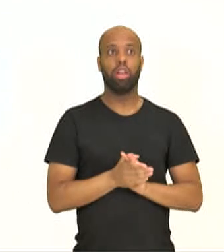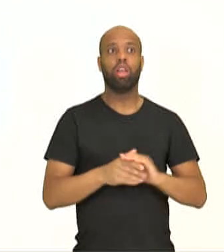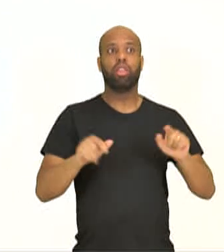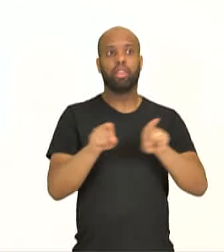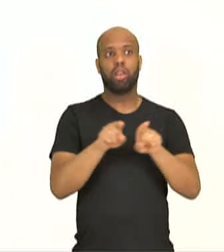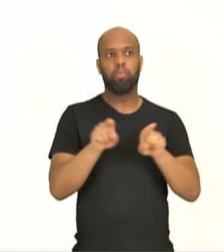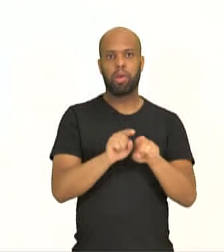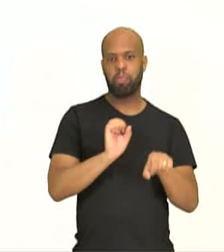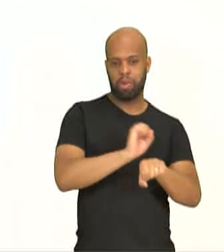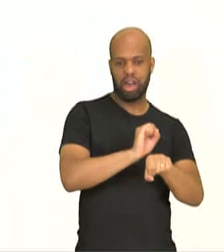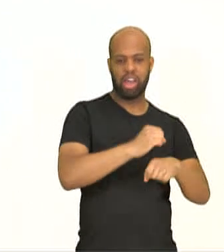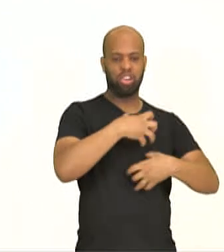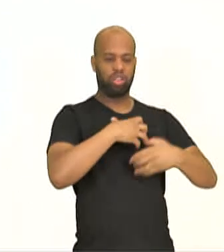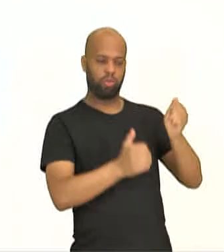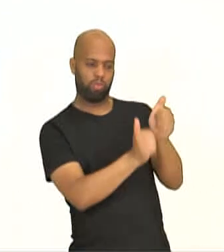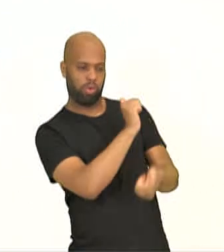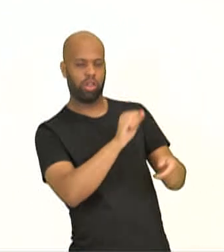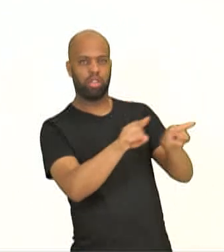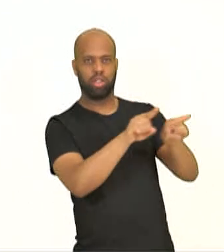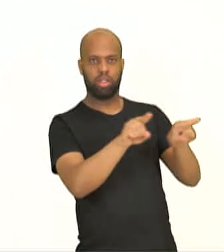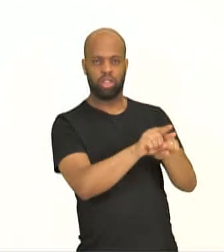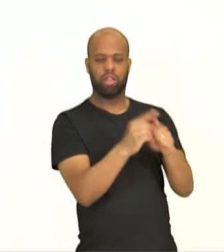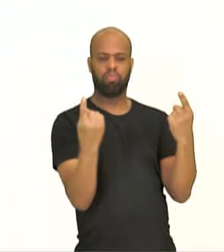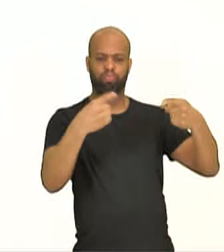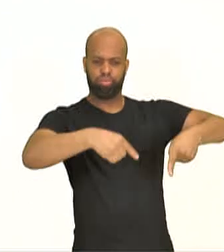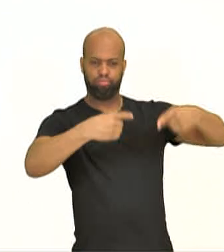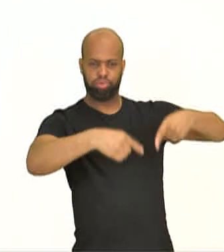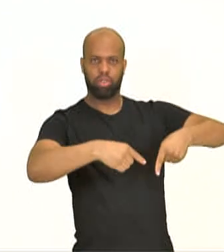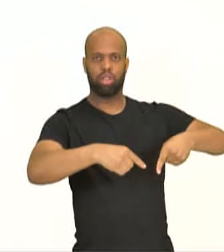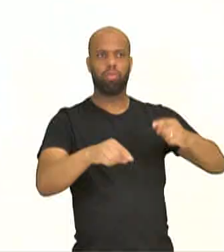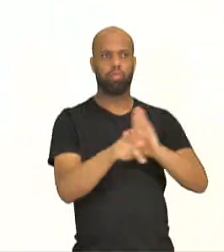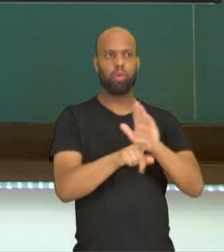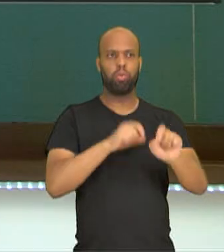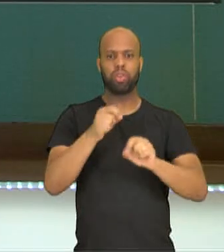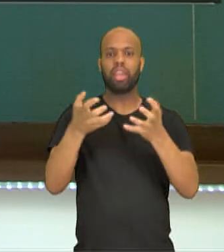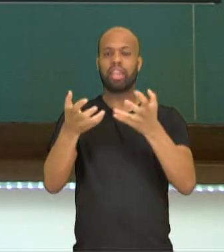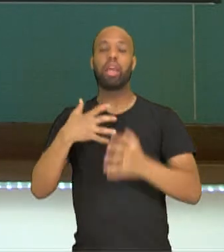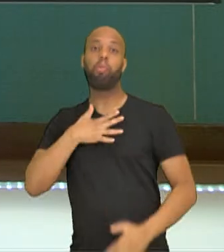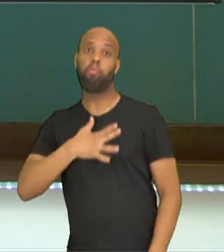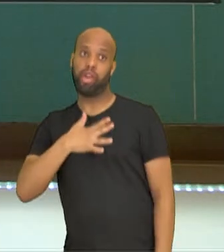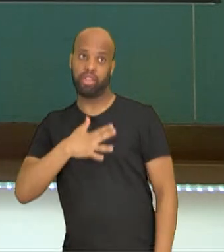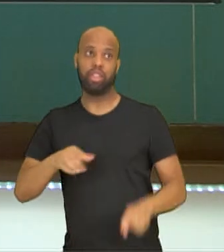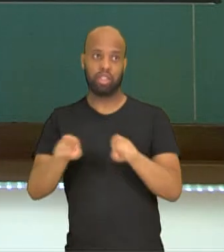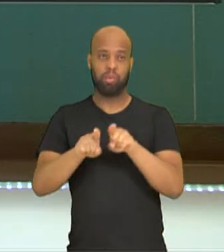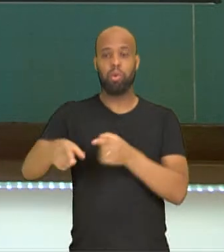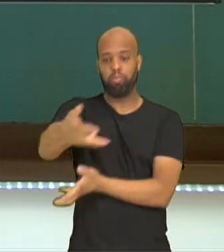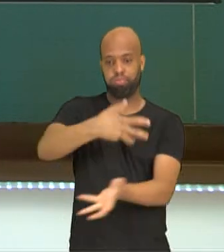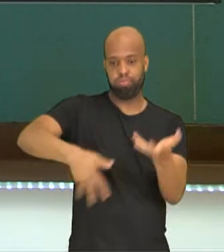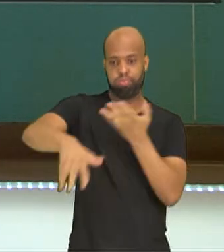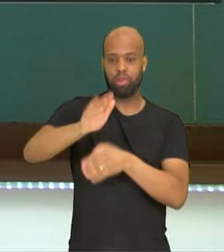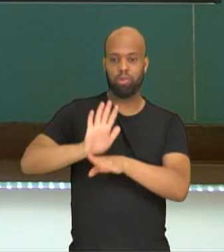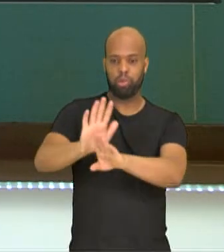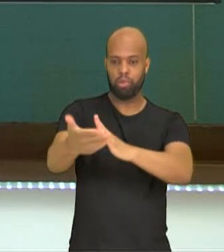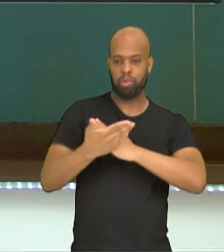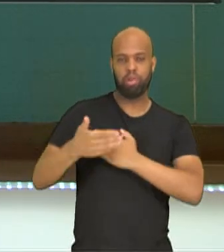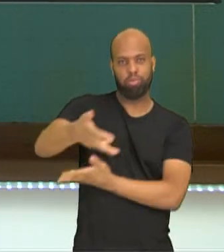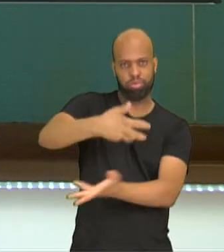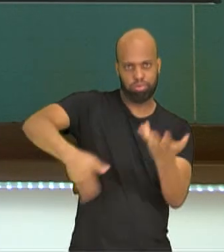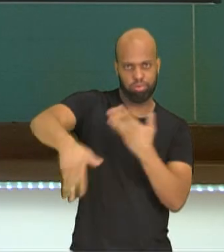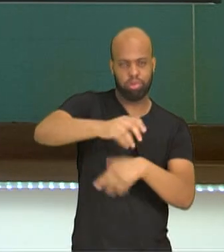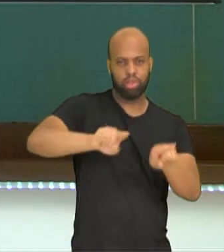saem um pouco desse universo do esporte, do jogo competitivo, para uma busca por prazer e por colaborar, por cooperar entre